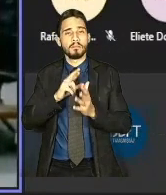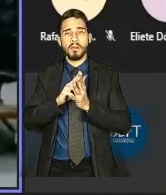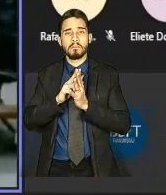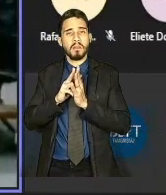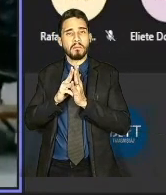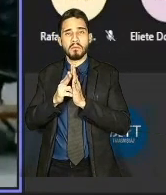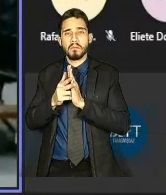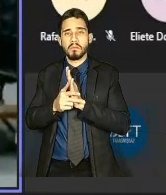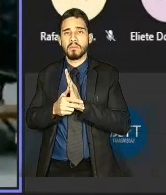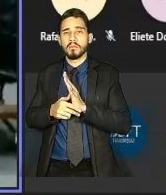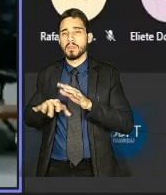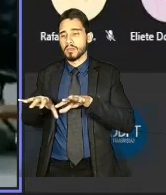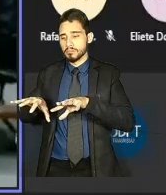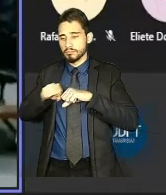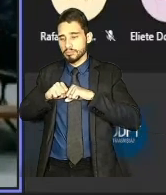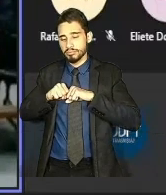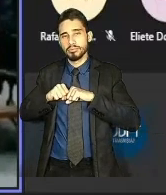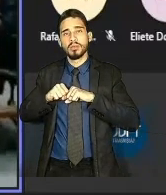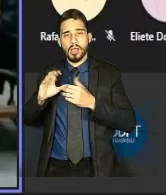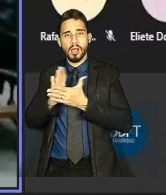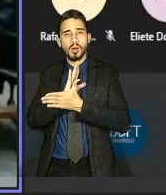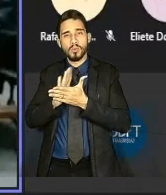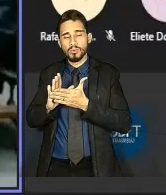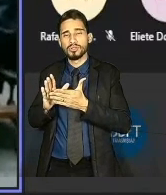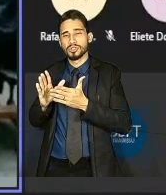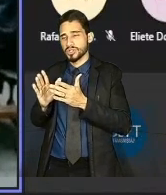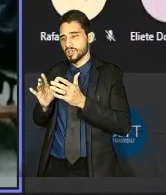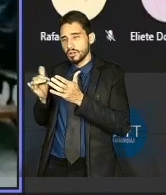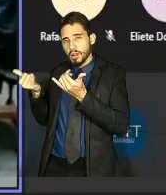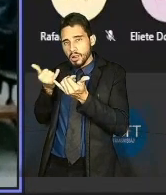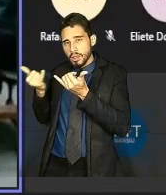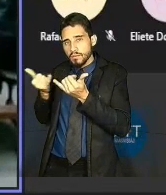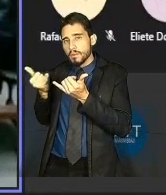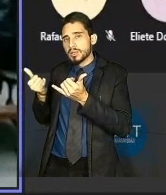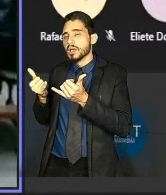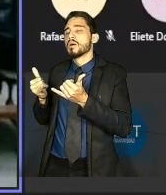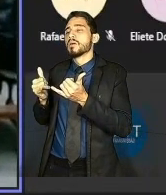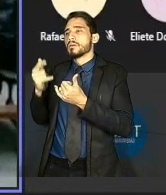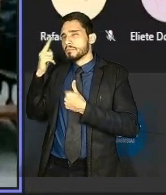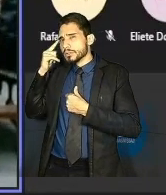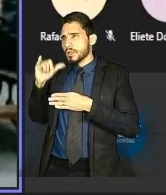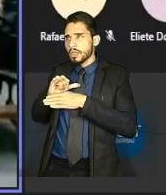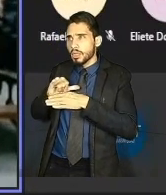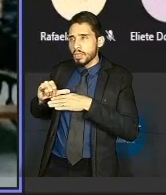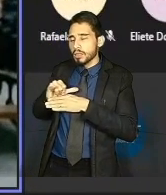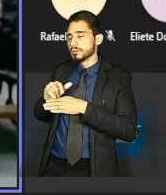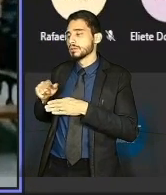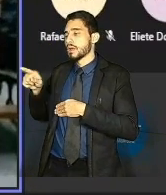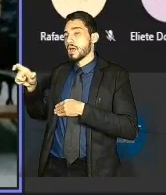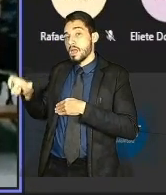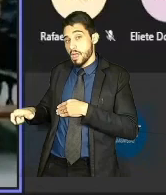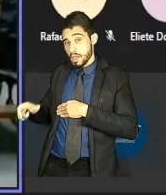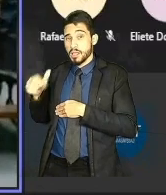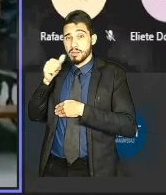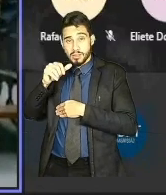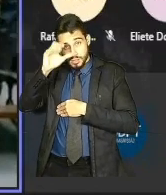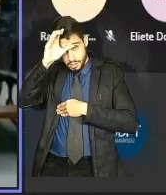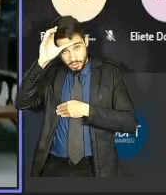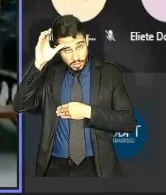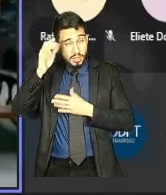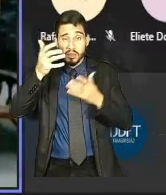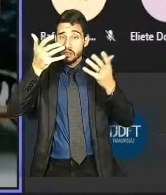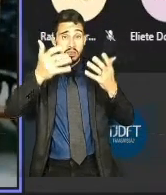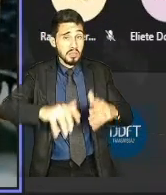onde terceiros se apropriaram de alguns dados da autora, a induziram a firmar um contrato da qual ela não